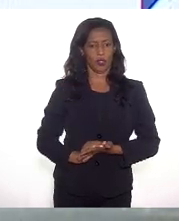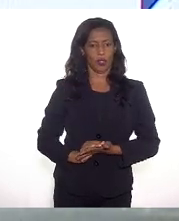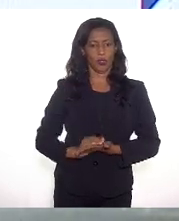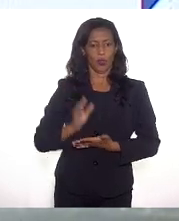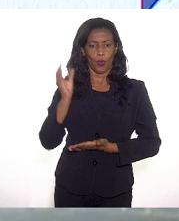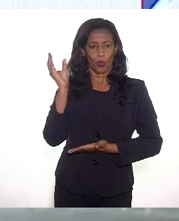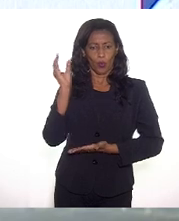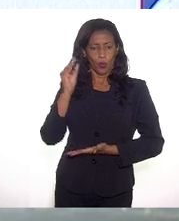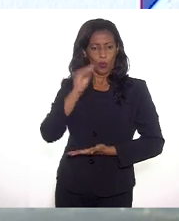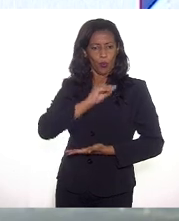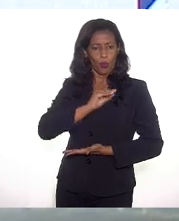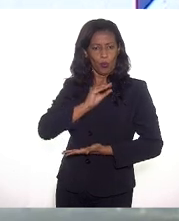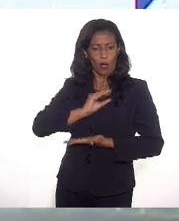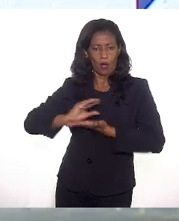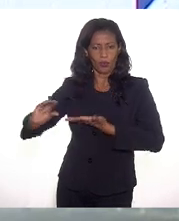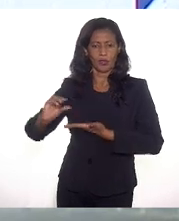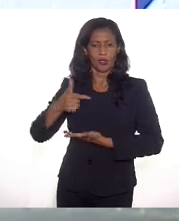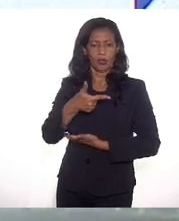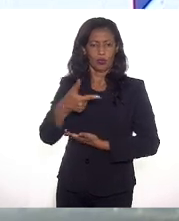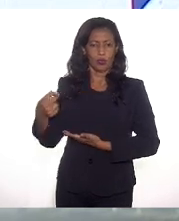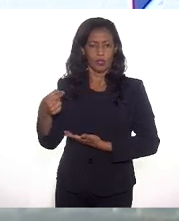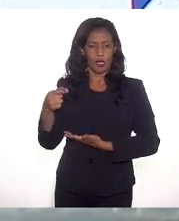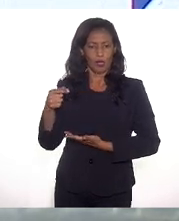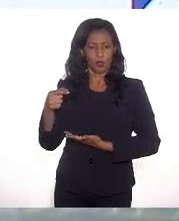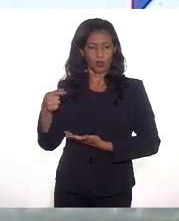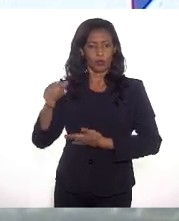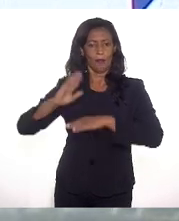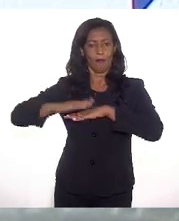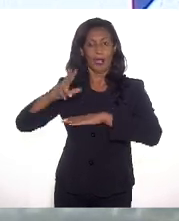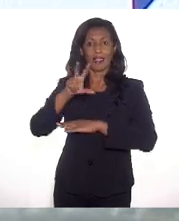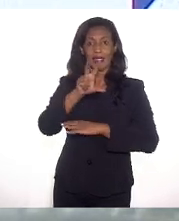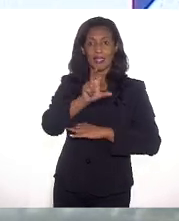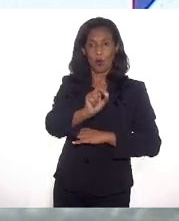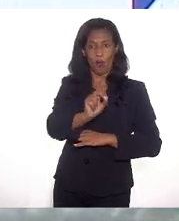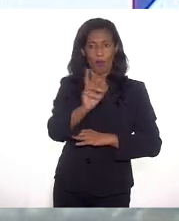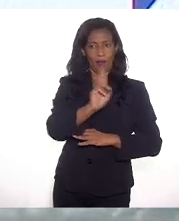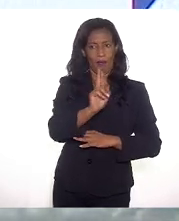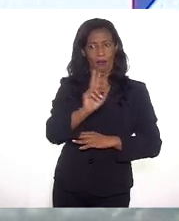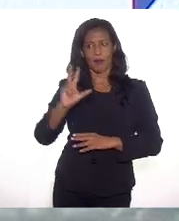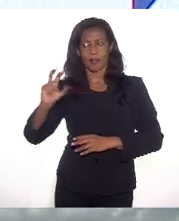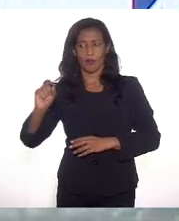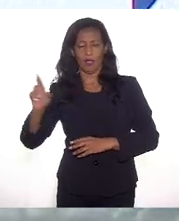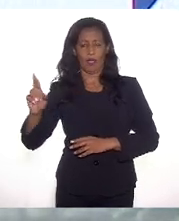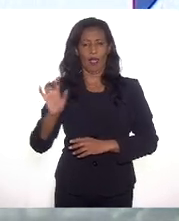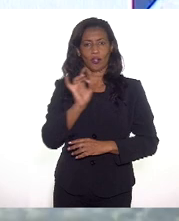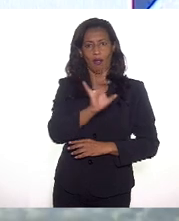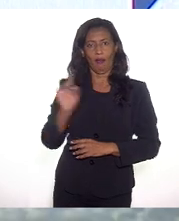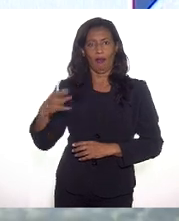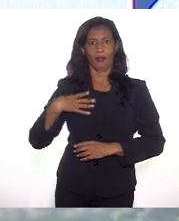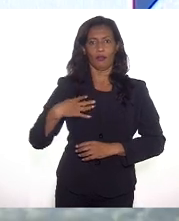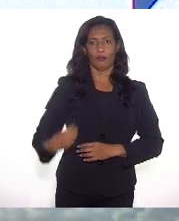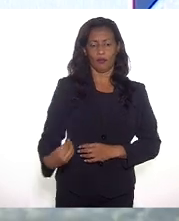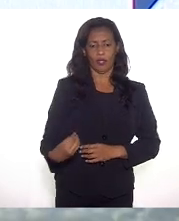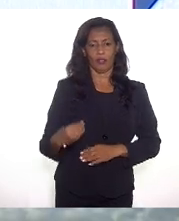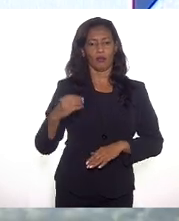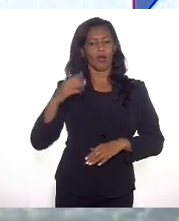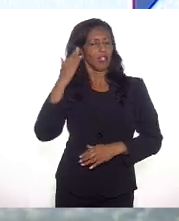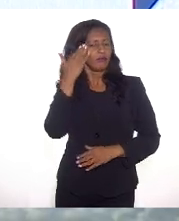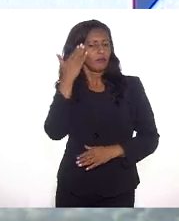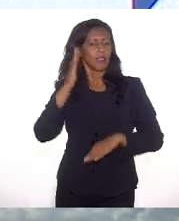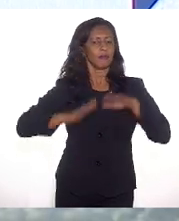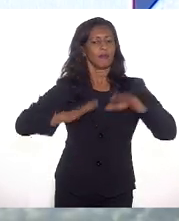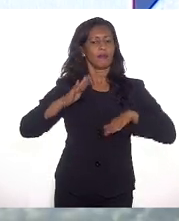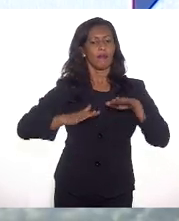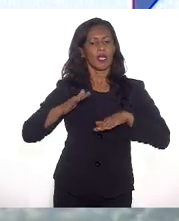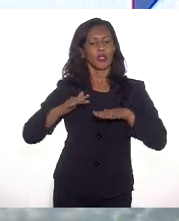de R$ 200 e mais R$ 50 até dois filhos, o que a gente entende que, mesmo com a situação